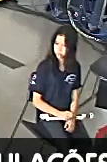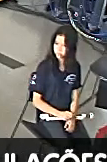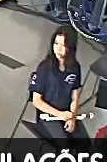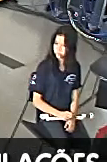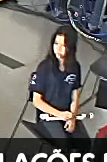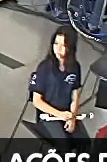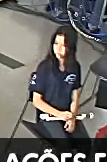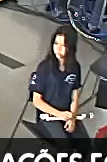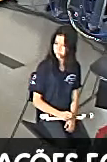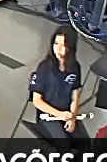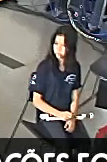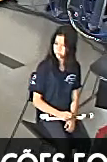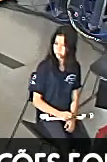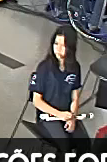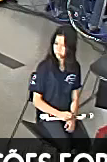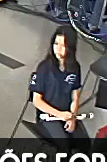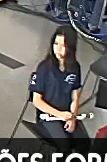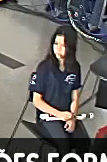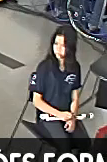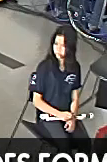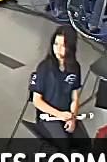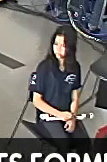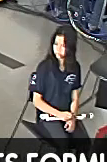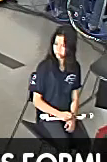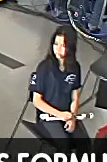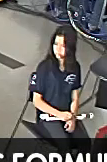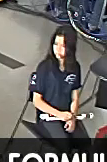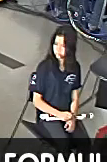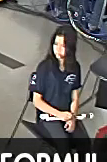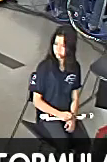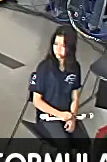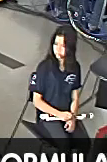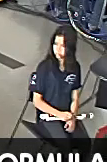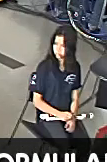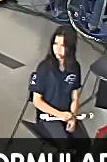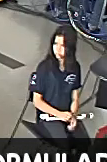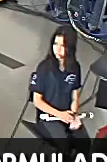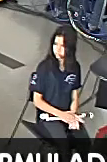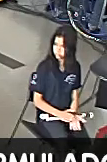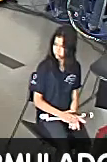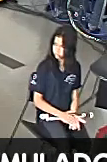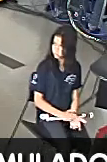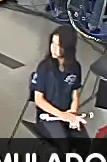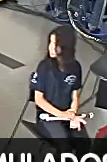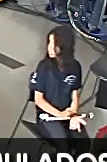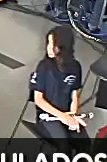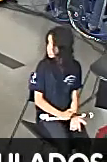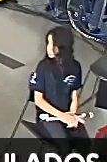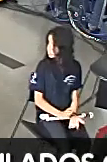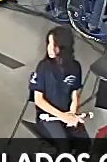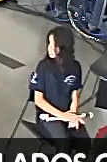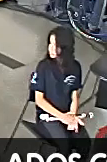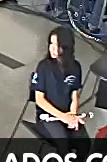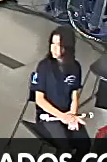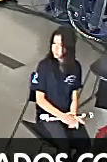Irmã Marina Estevam de Jesus, irmã dominicana da Anunciata. Tá bom,